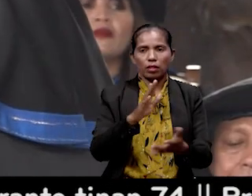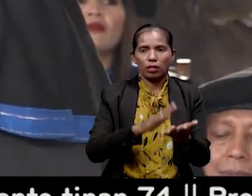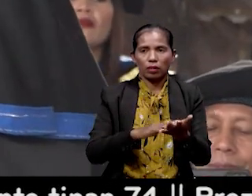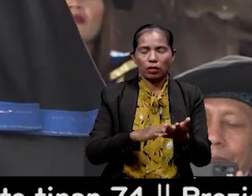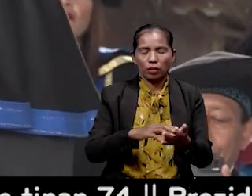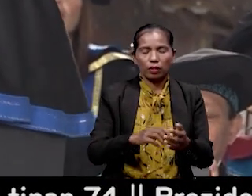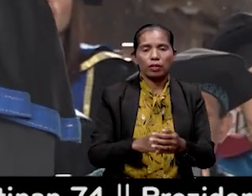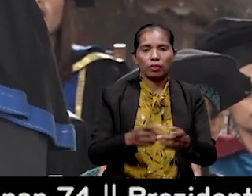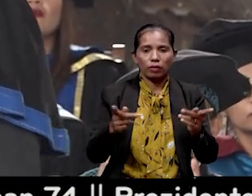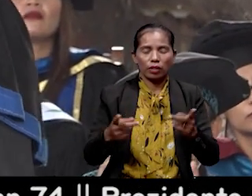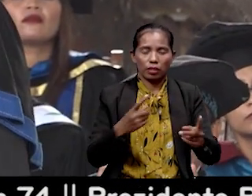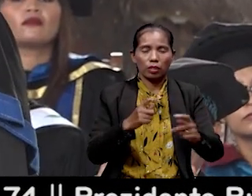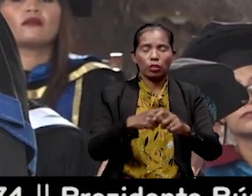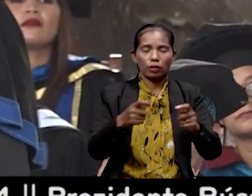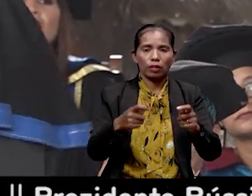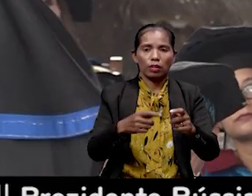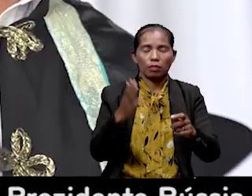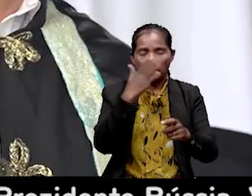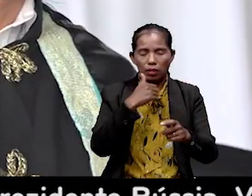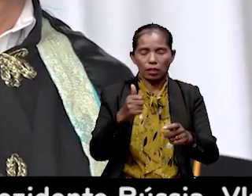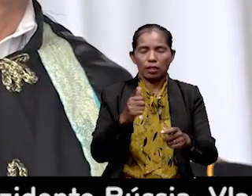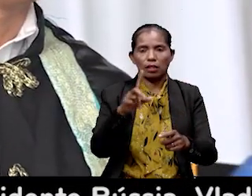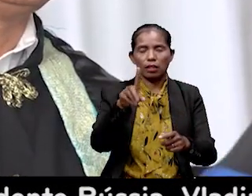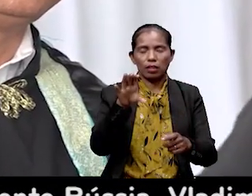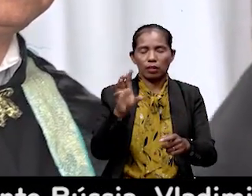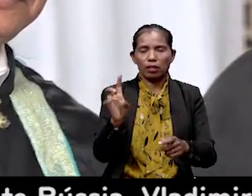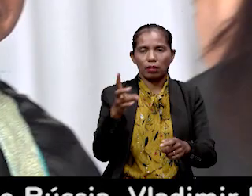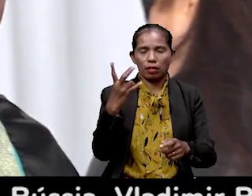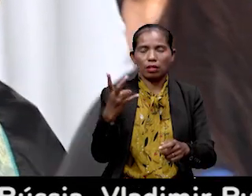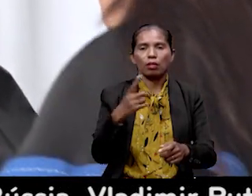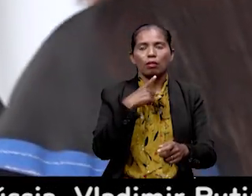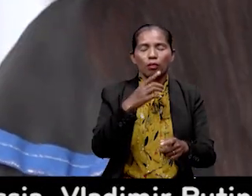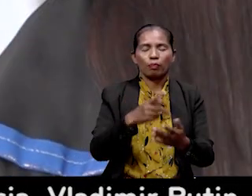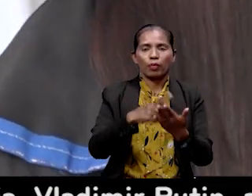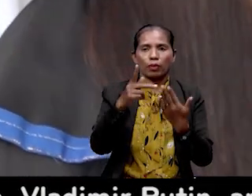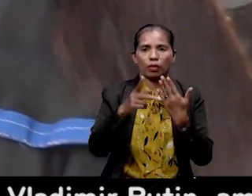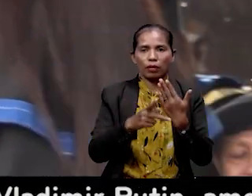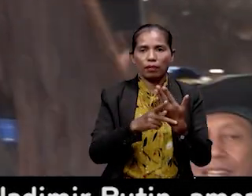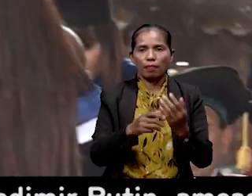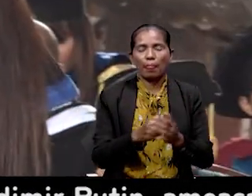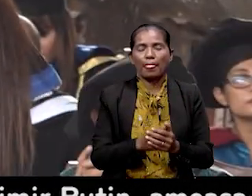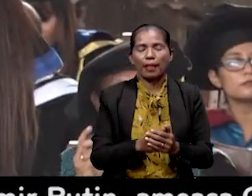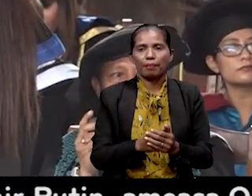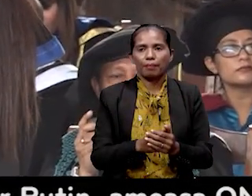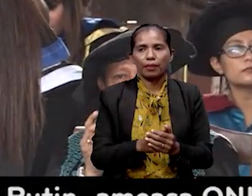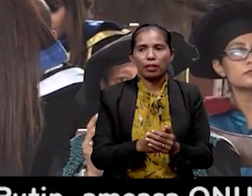and Hospitality atu ida senulu resing neng, no programa ba post graduadu Master of Business and